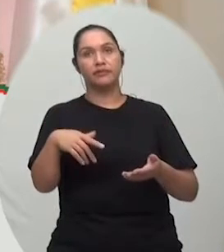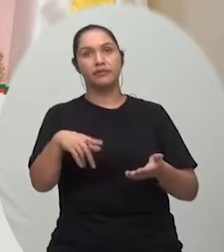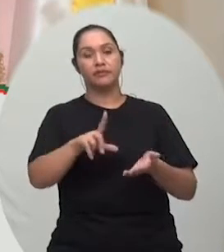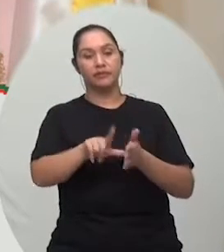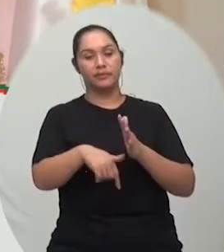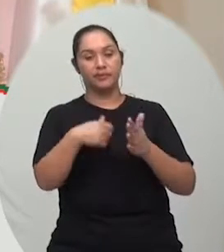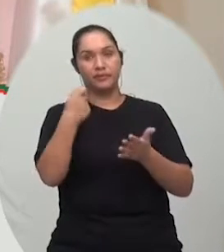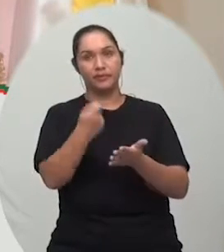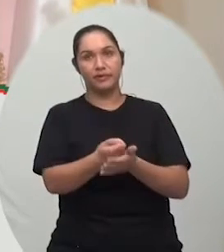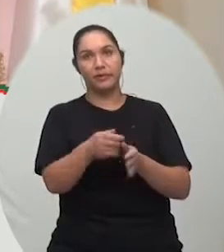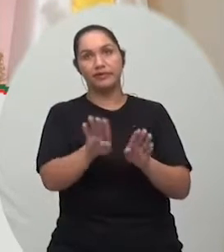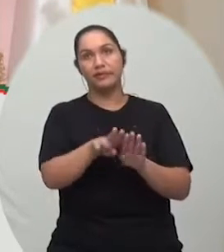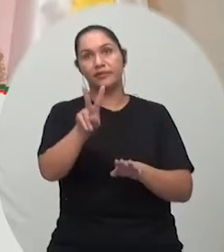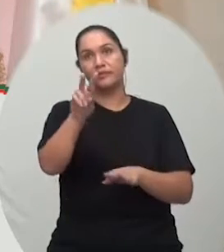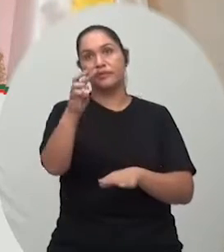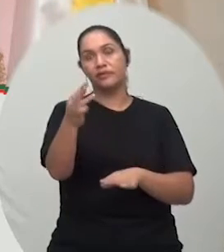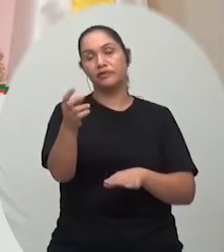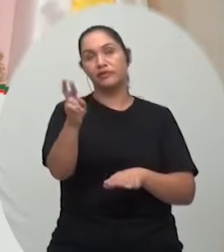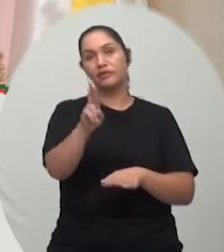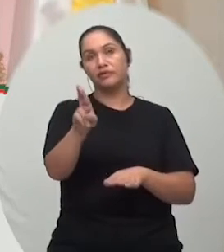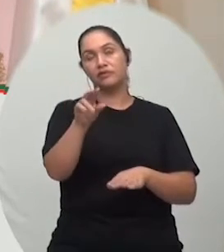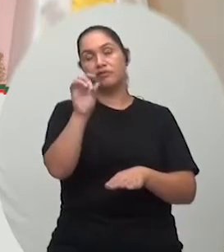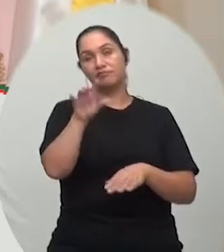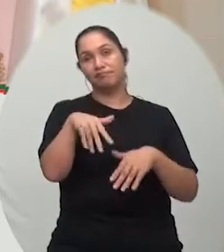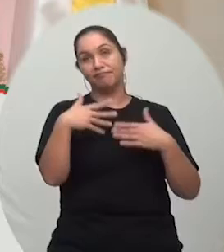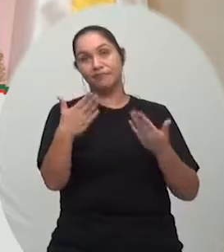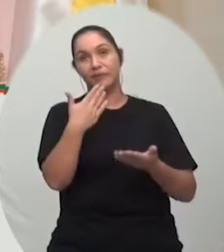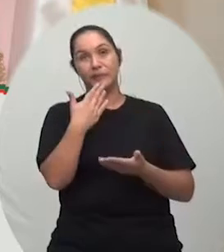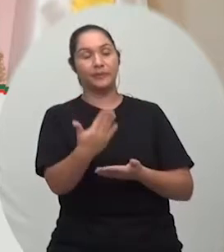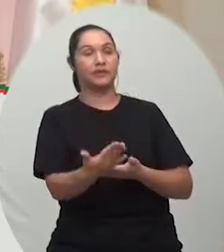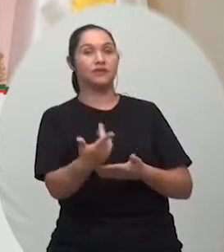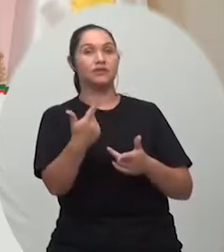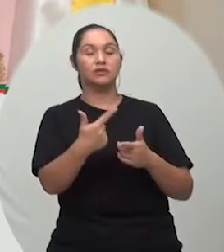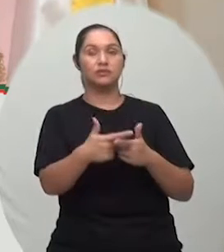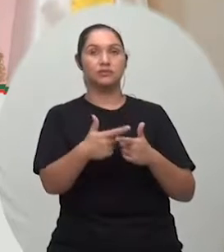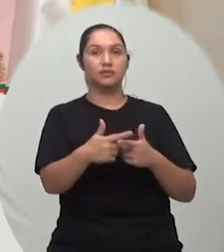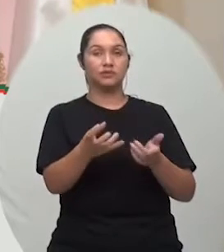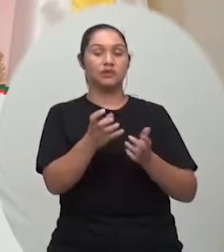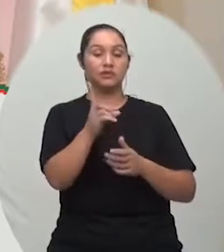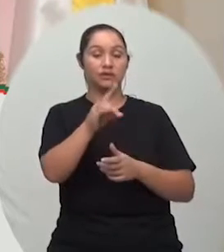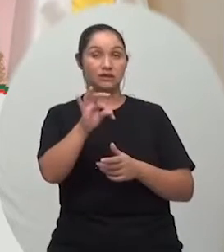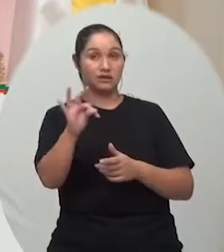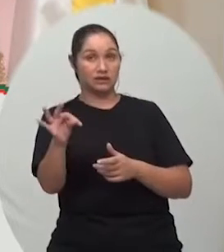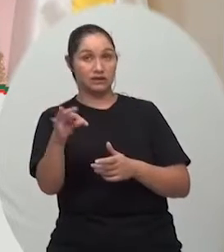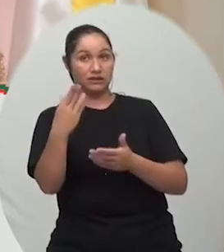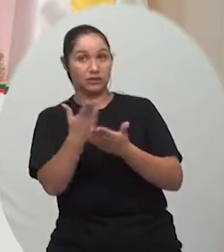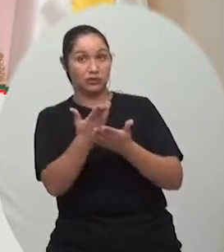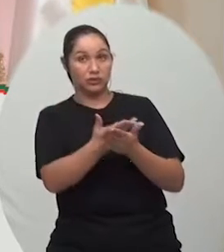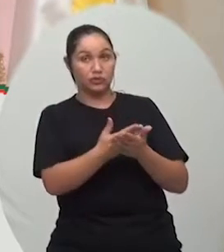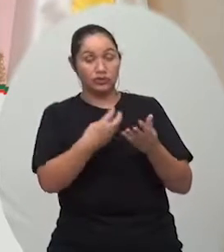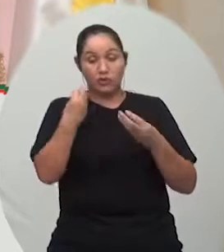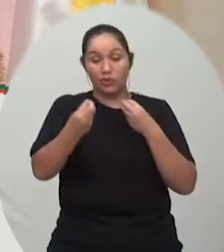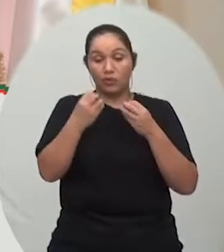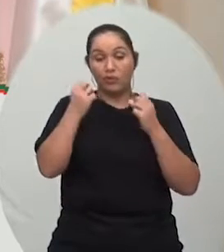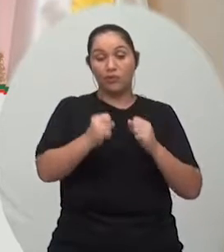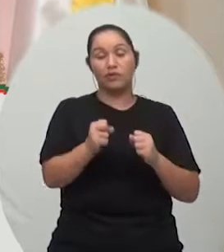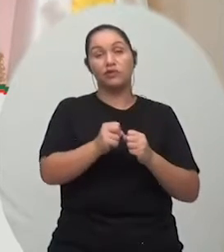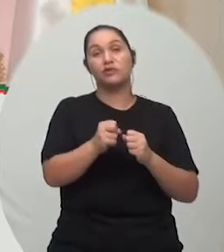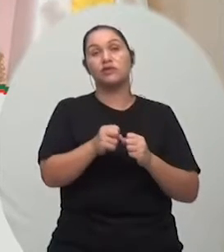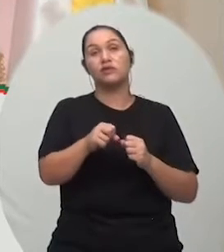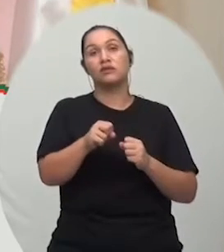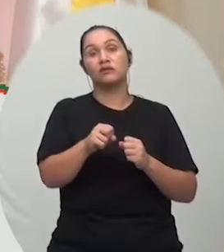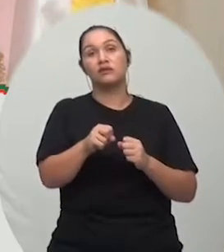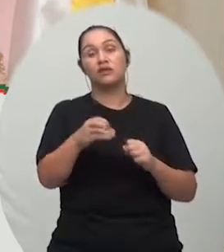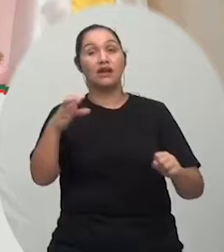acesso a esse documento. Correto? Então, fazer esse apelo para que o DTT estude a automação desse procedimento, porque